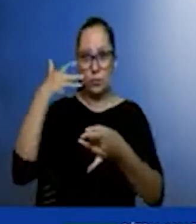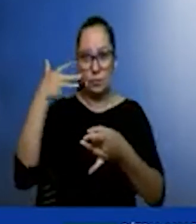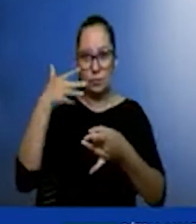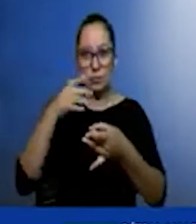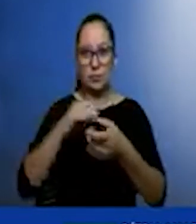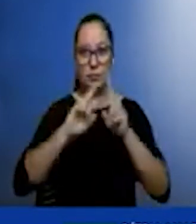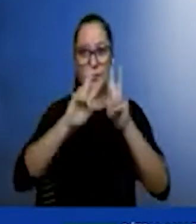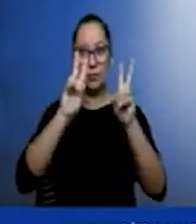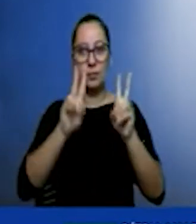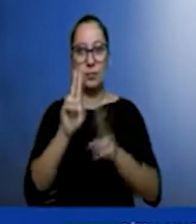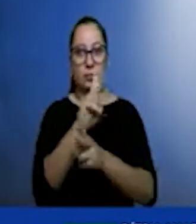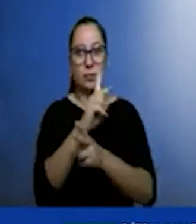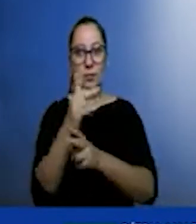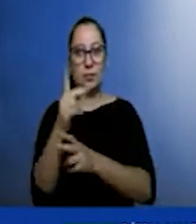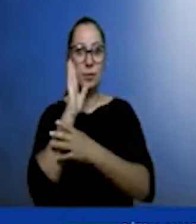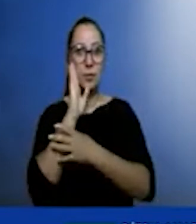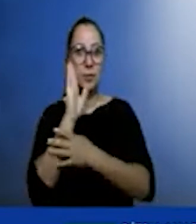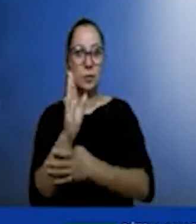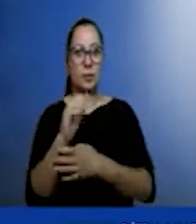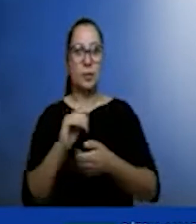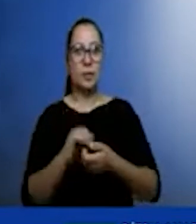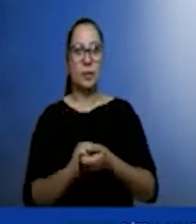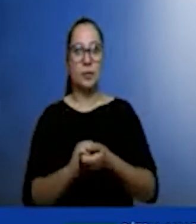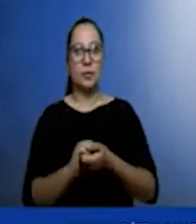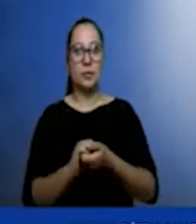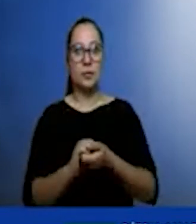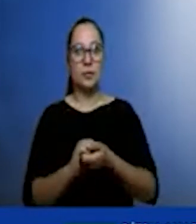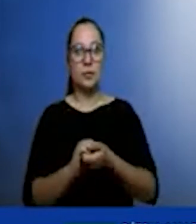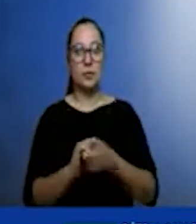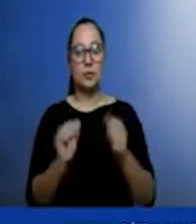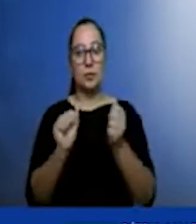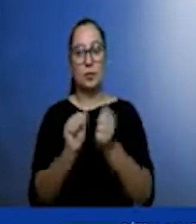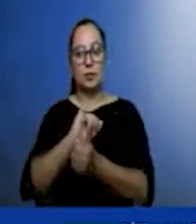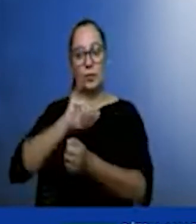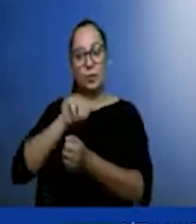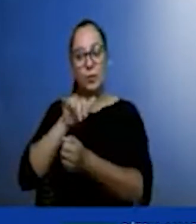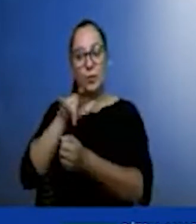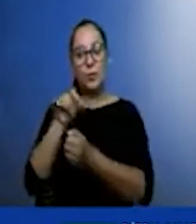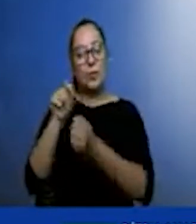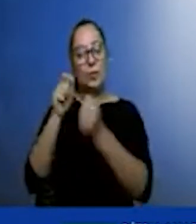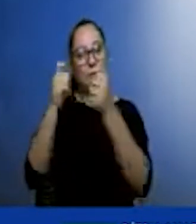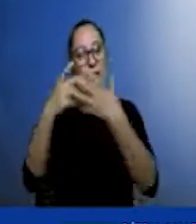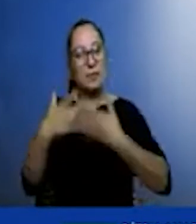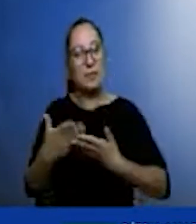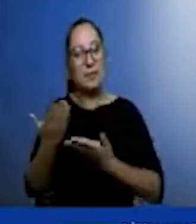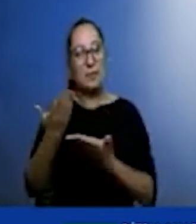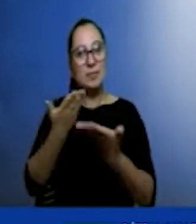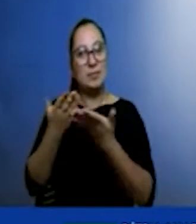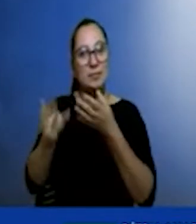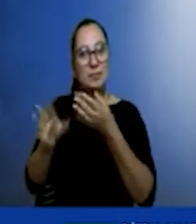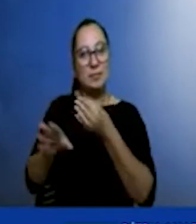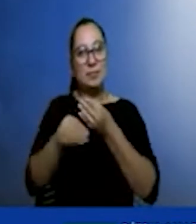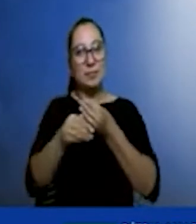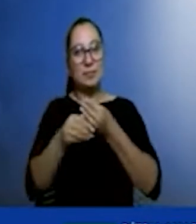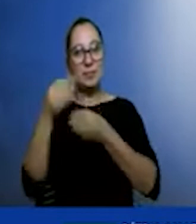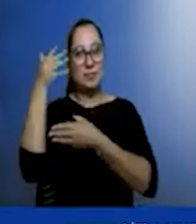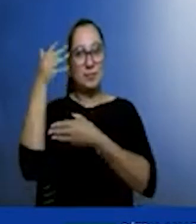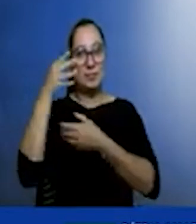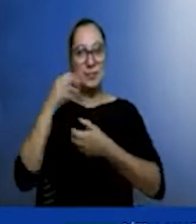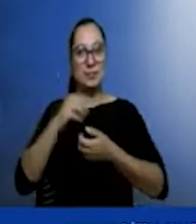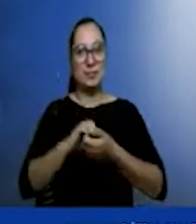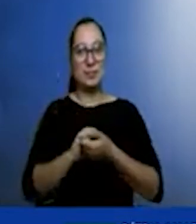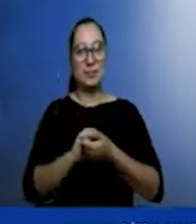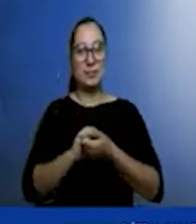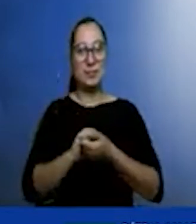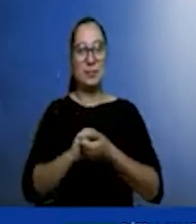hidrogênio. Migramos aqui junto com o Júlio para que ele possa fazer uma complementação dentro desse painel. Um painel que